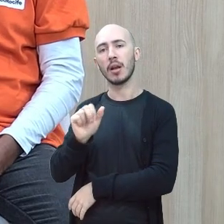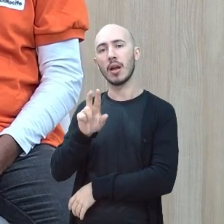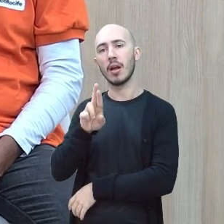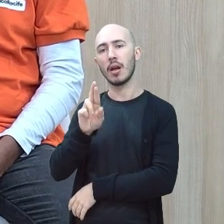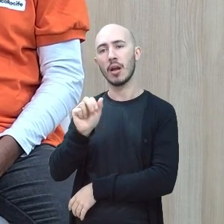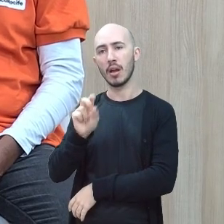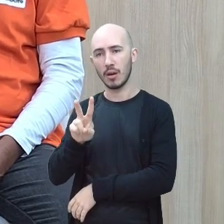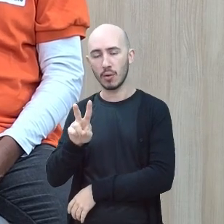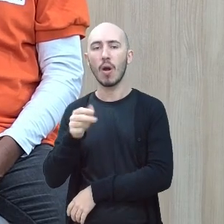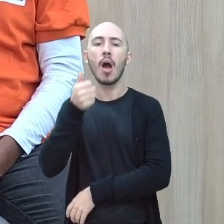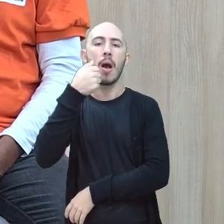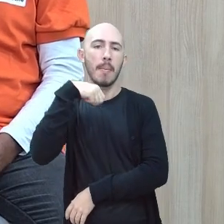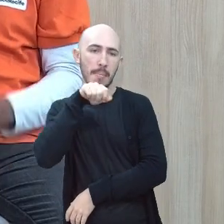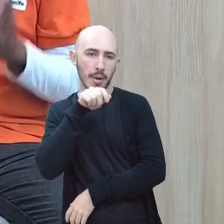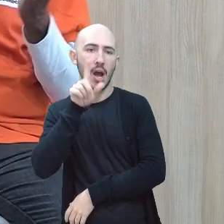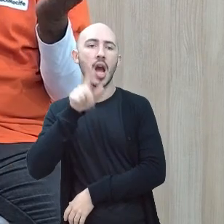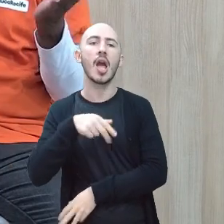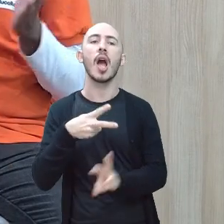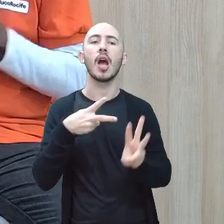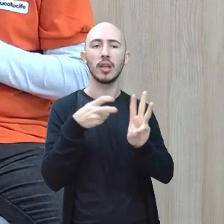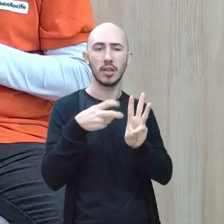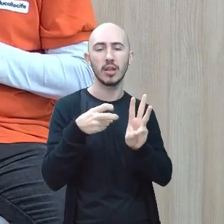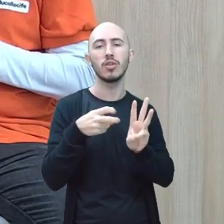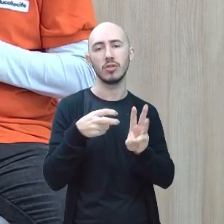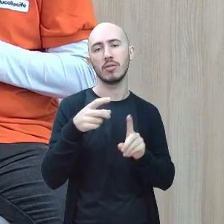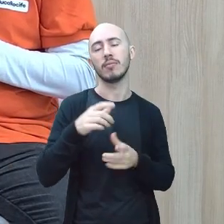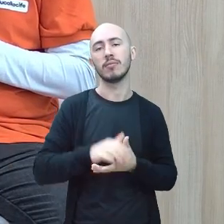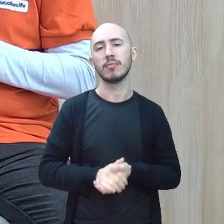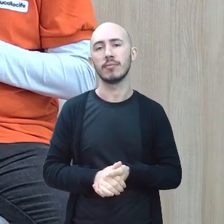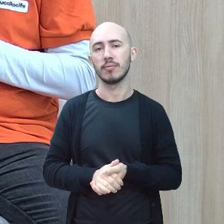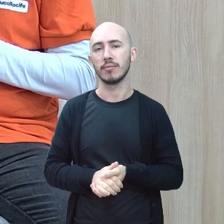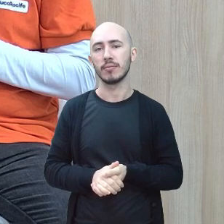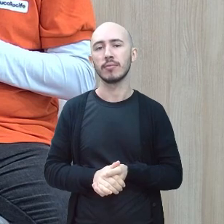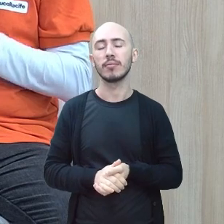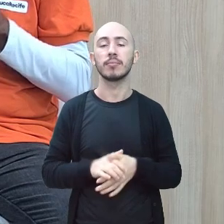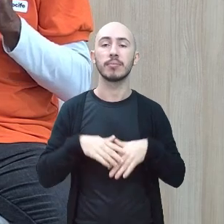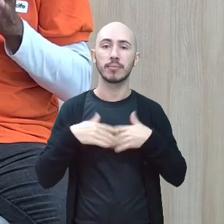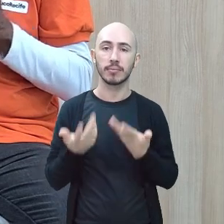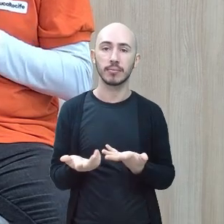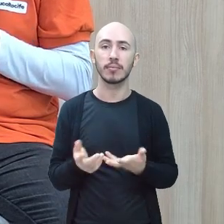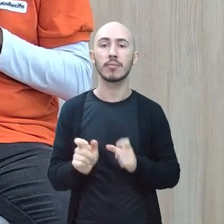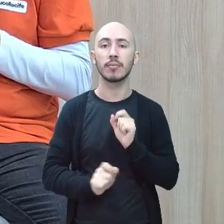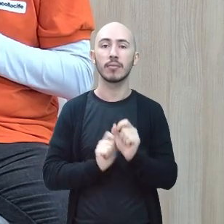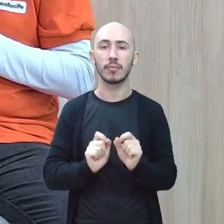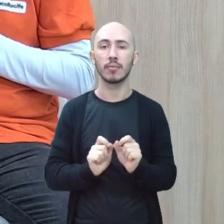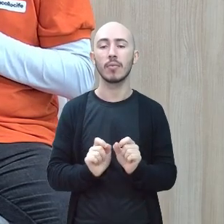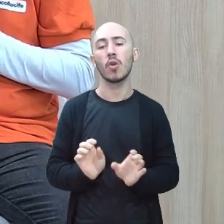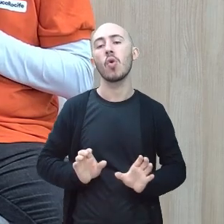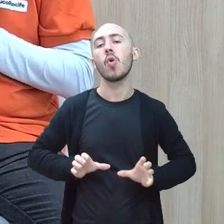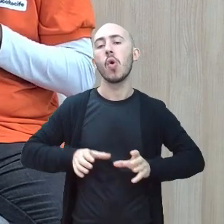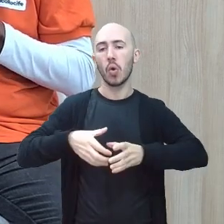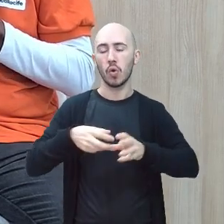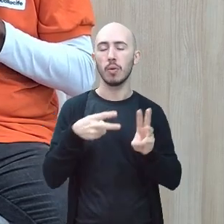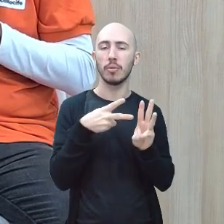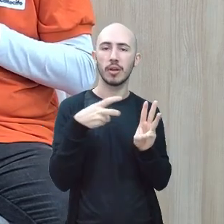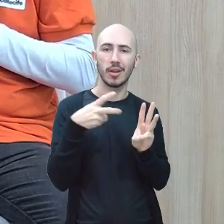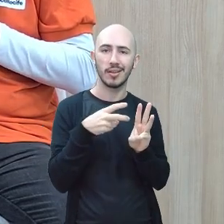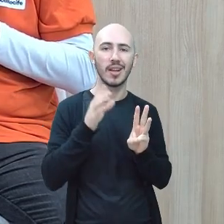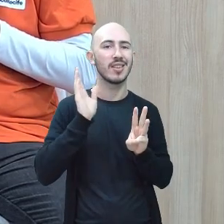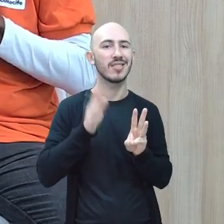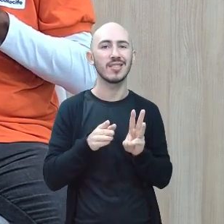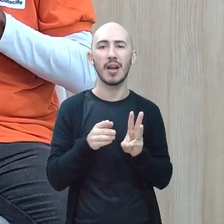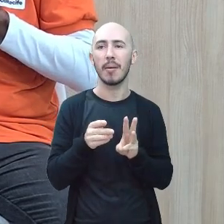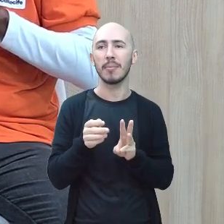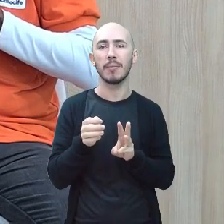é Pancararu. Só para ter uma ideia, essa etnia foi praticamente,